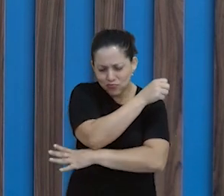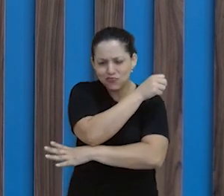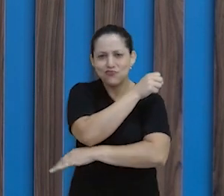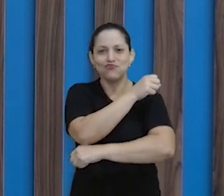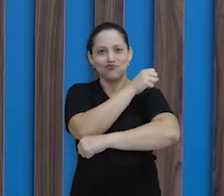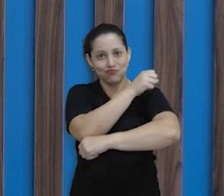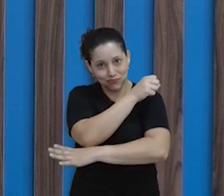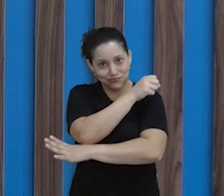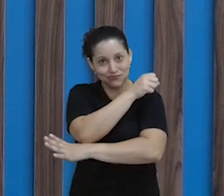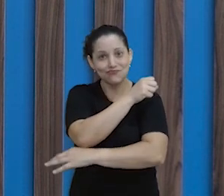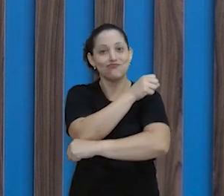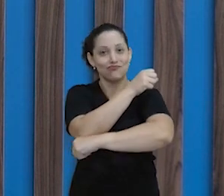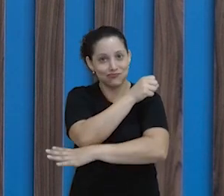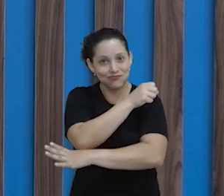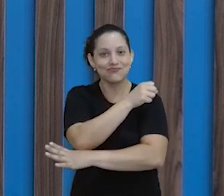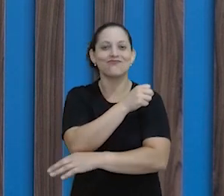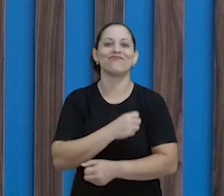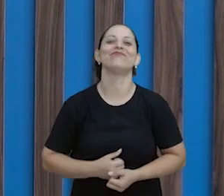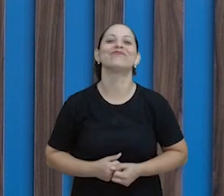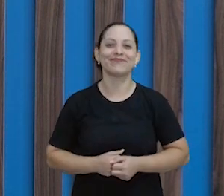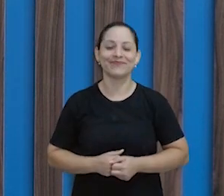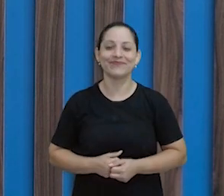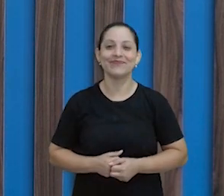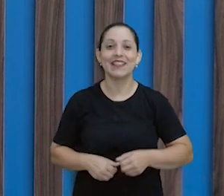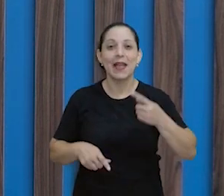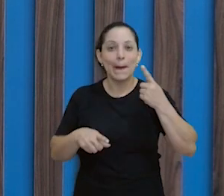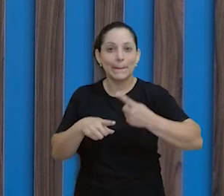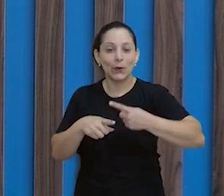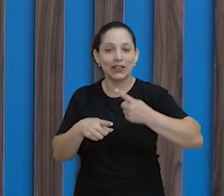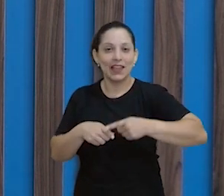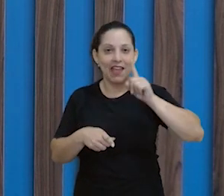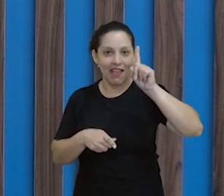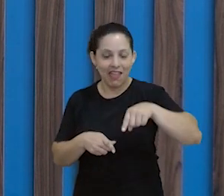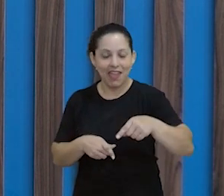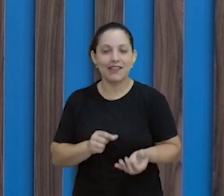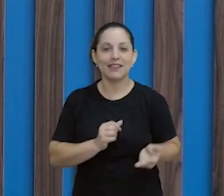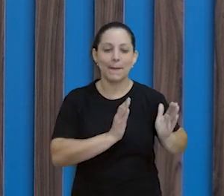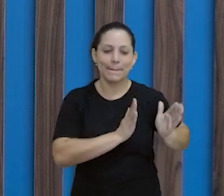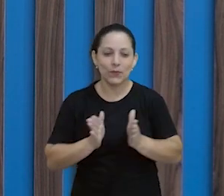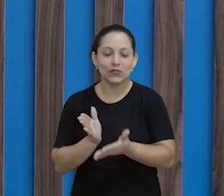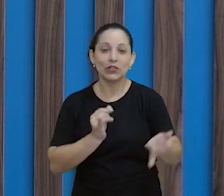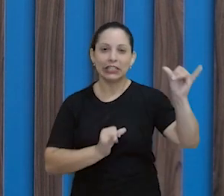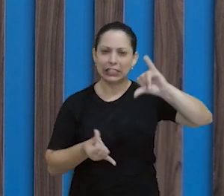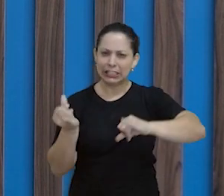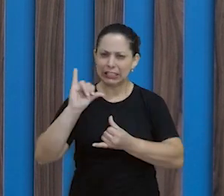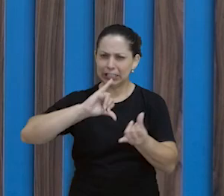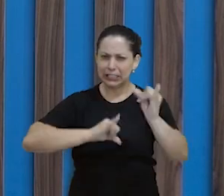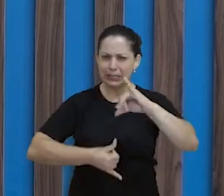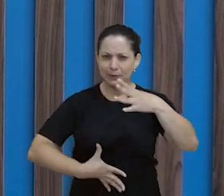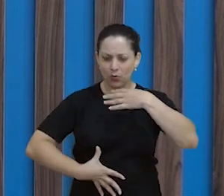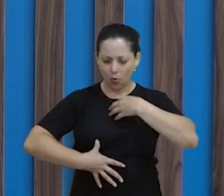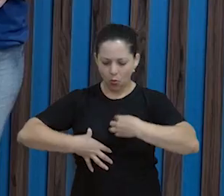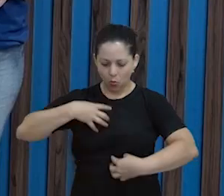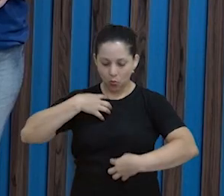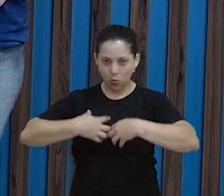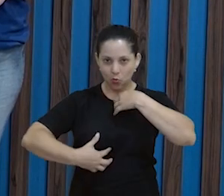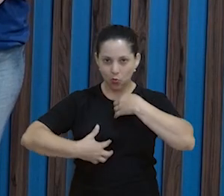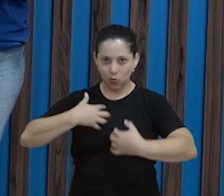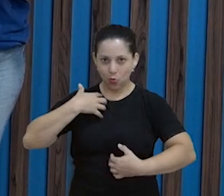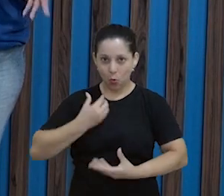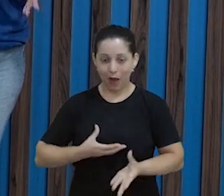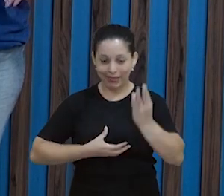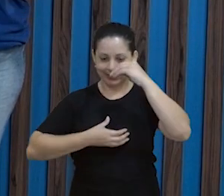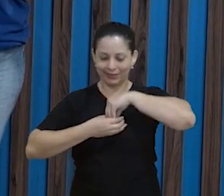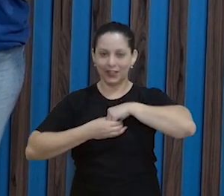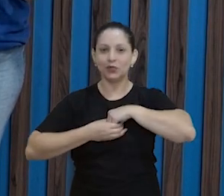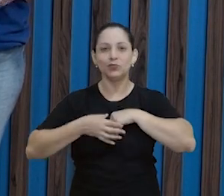né? Mais puns devido a essas reações químicas que acontecem lá no seu processo de digestão. Então, quanto mais